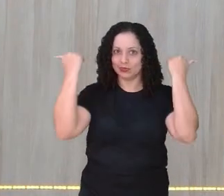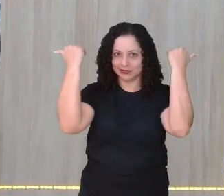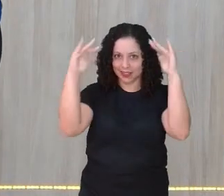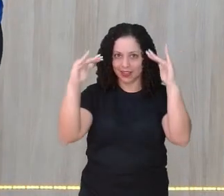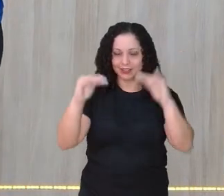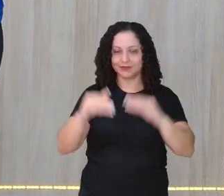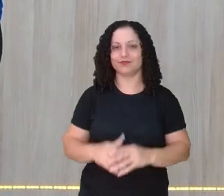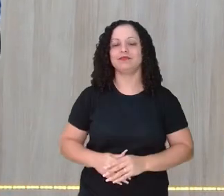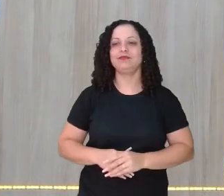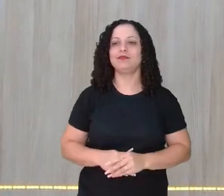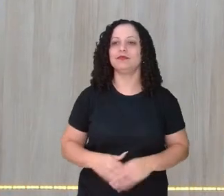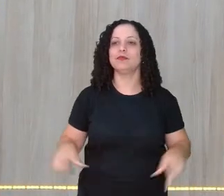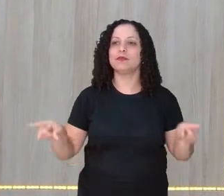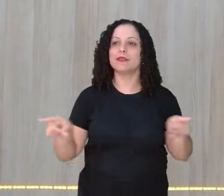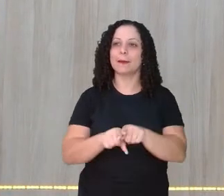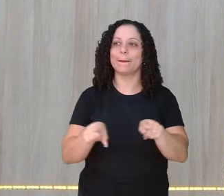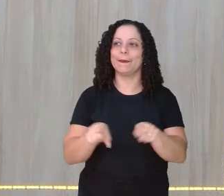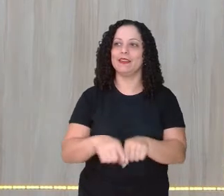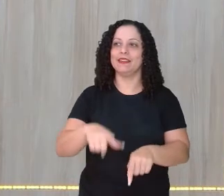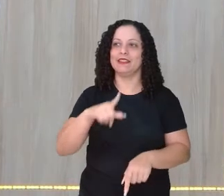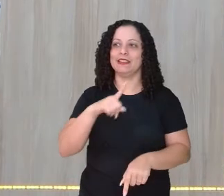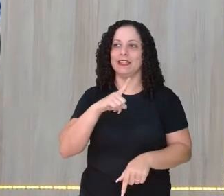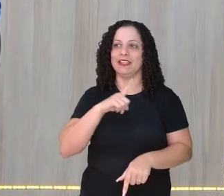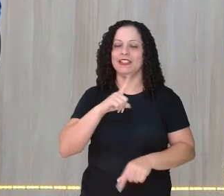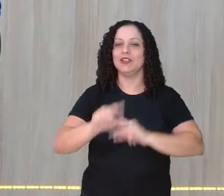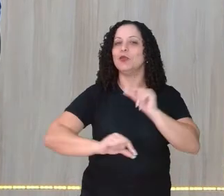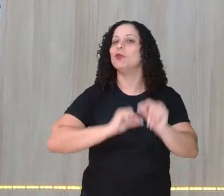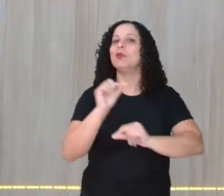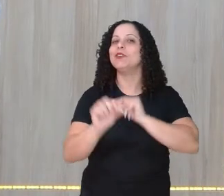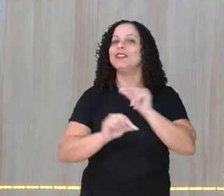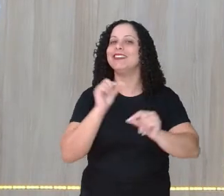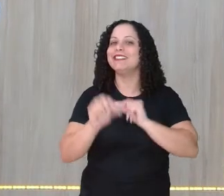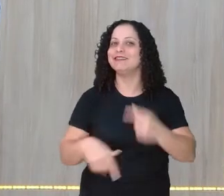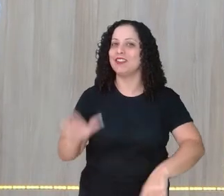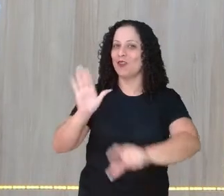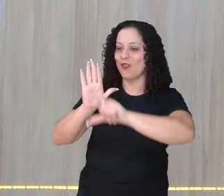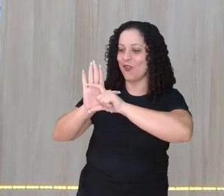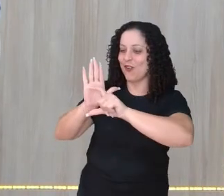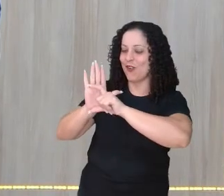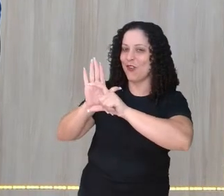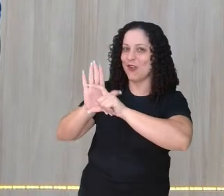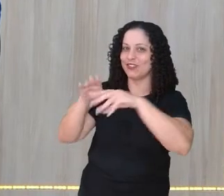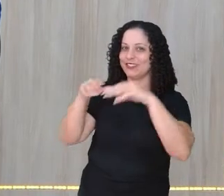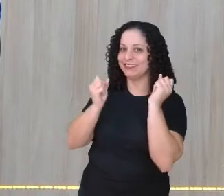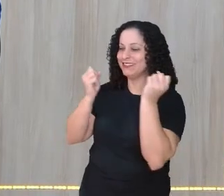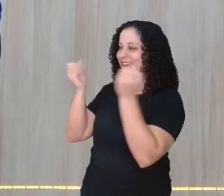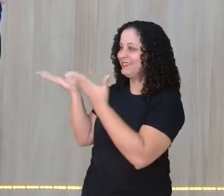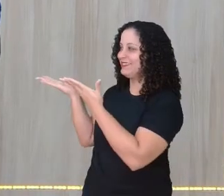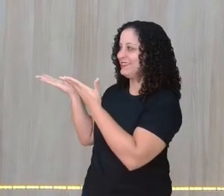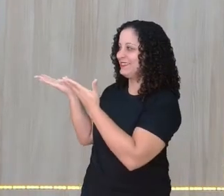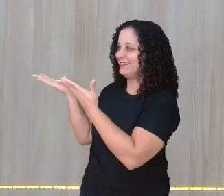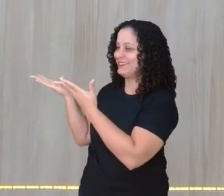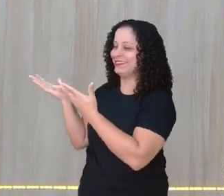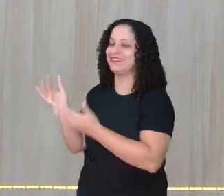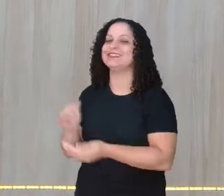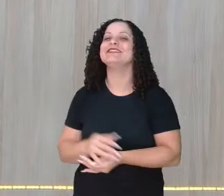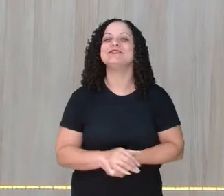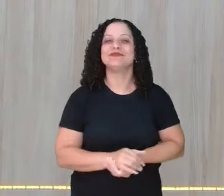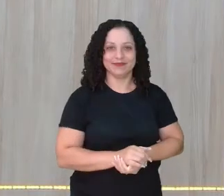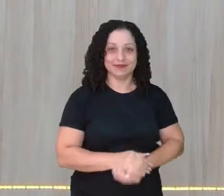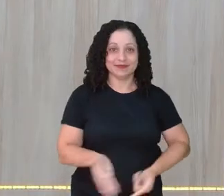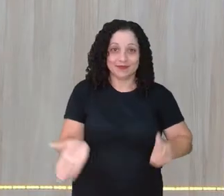bem? Temos também, Billy, cadê esse QR Code aí? Joga aí na tela. O